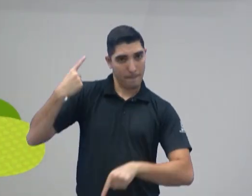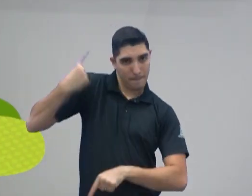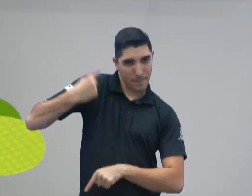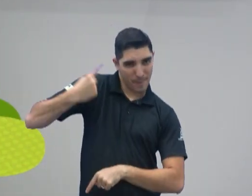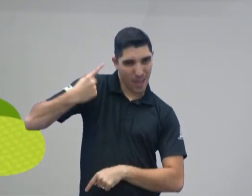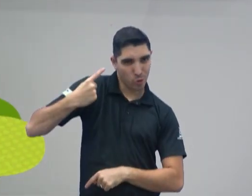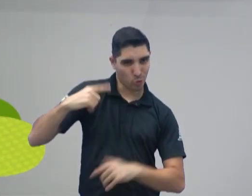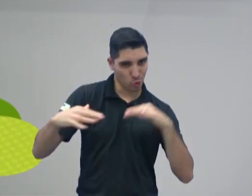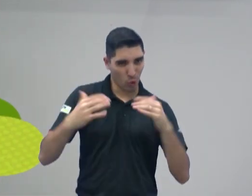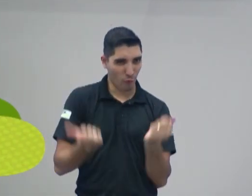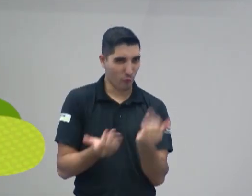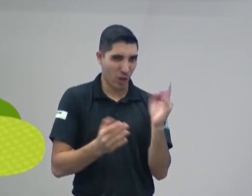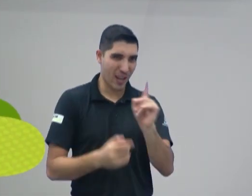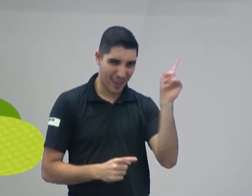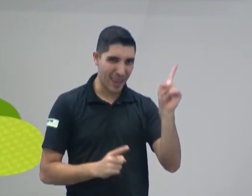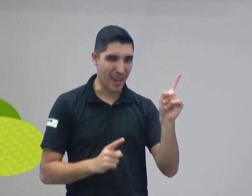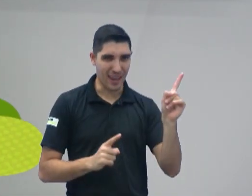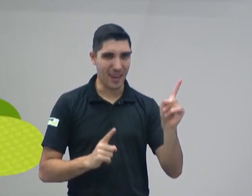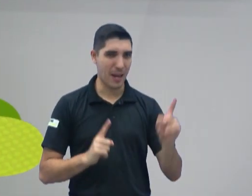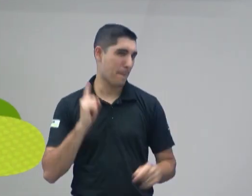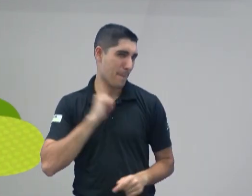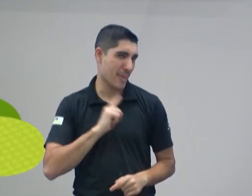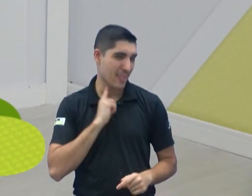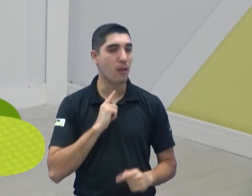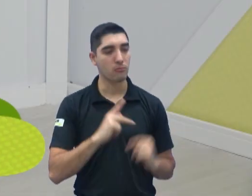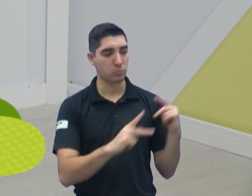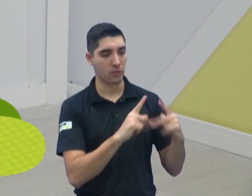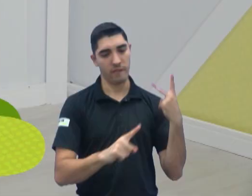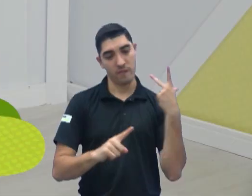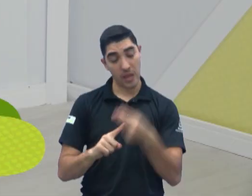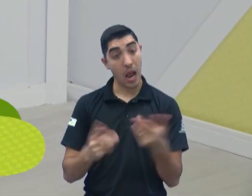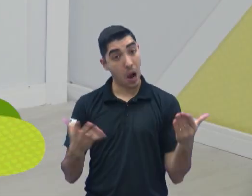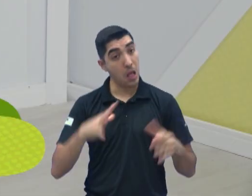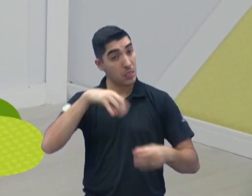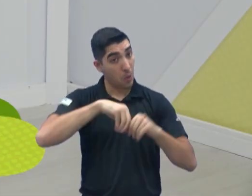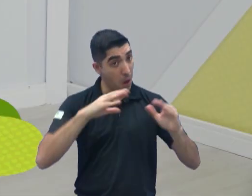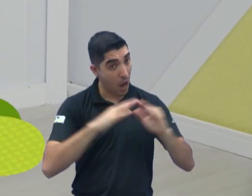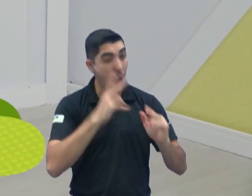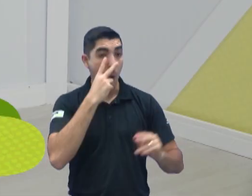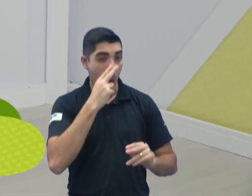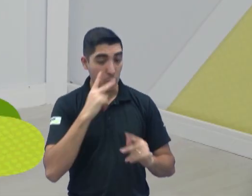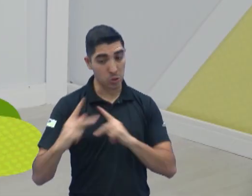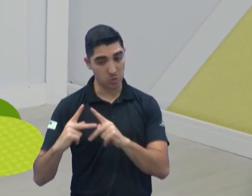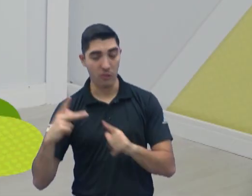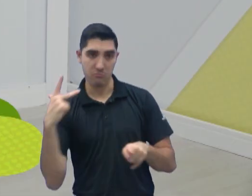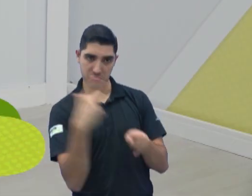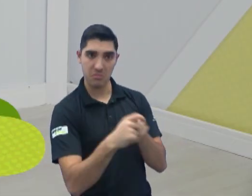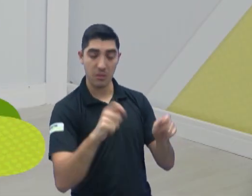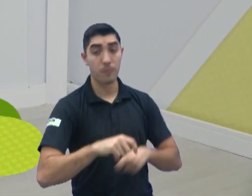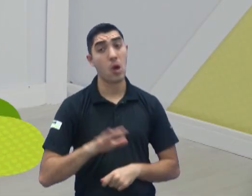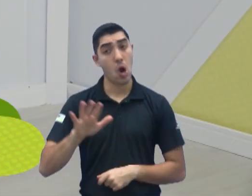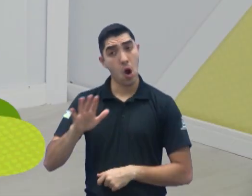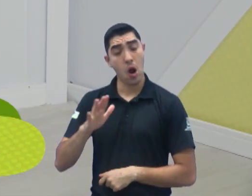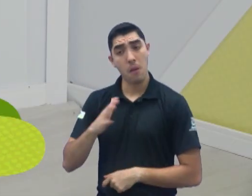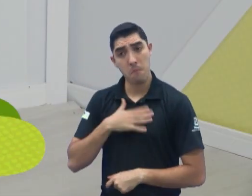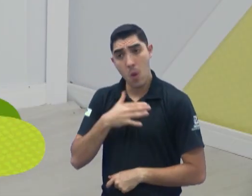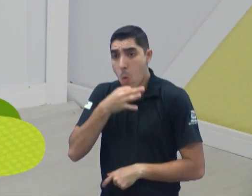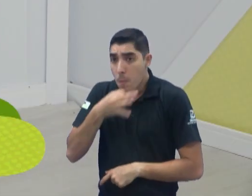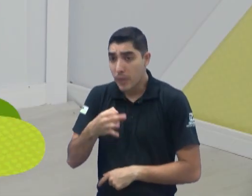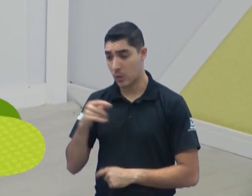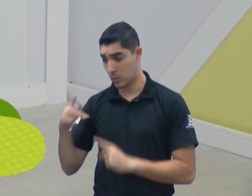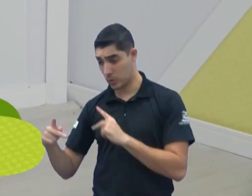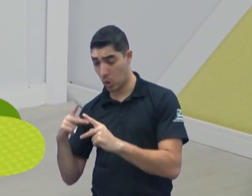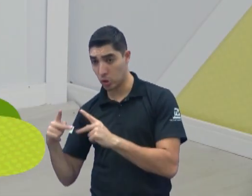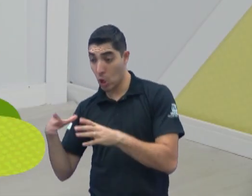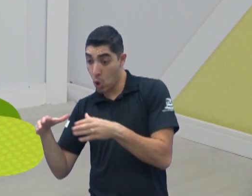assim, se der a lógica, o São José vencer agora em casa. Na teoria, elenco por elenco, o São José é favorito.